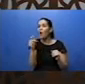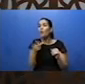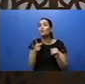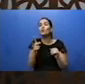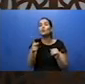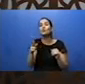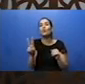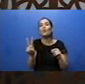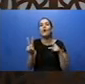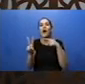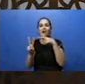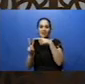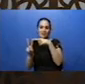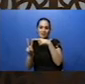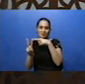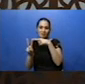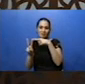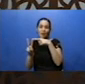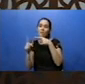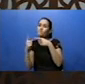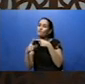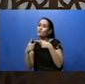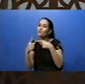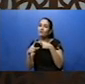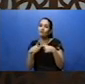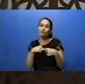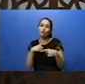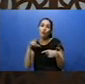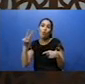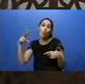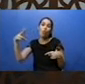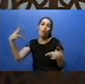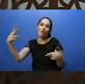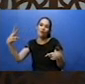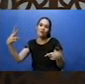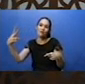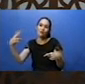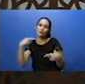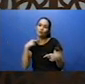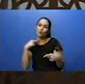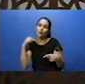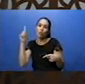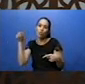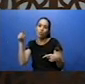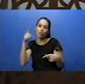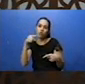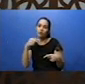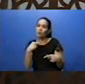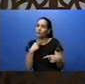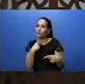dentro da raiz, porque ele não tinha um expoente 2. Então ele continua.